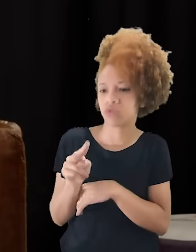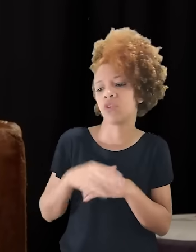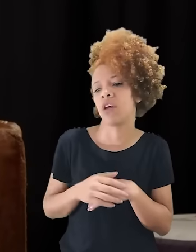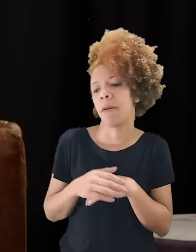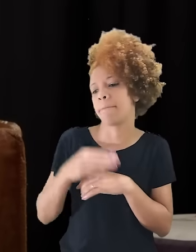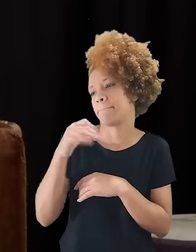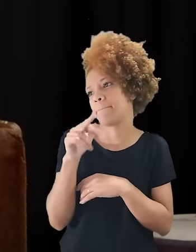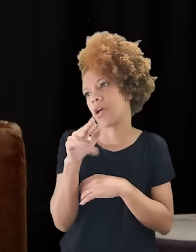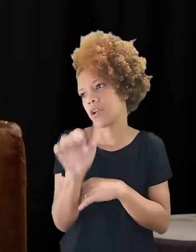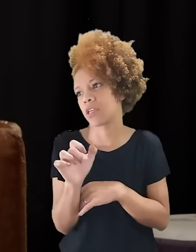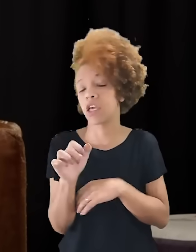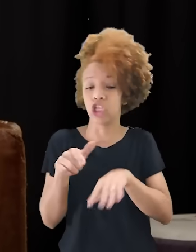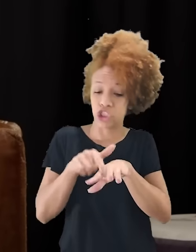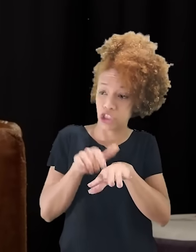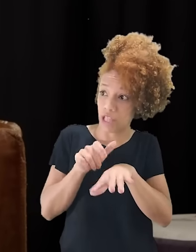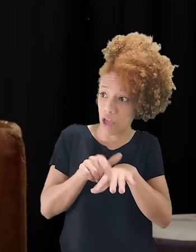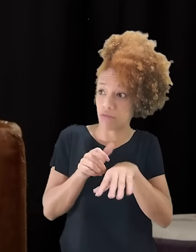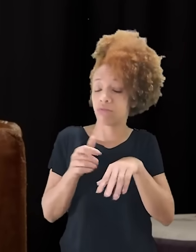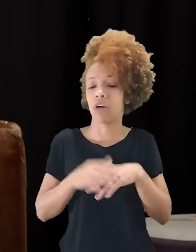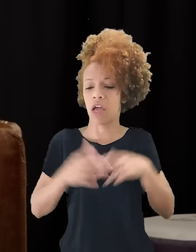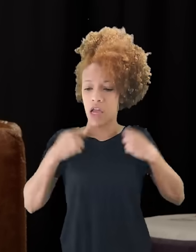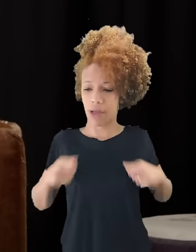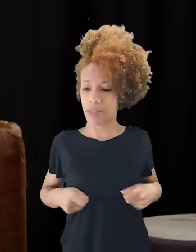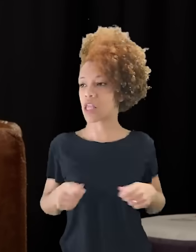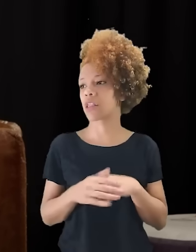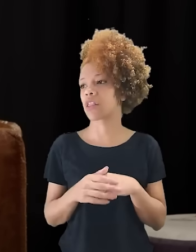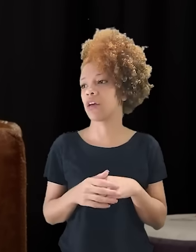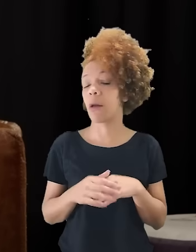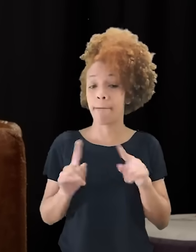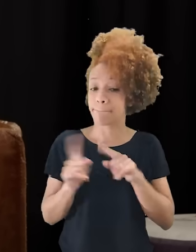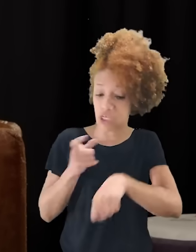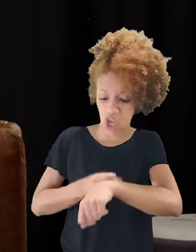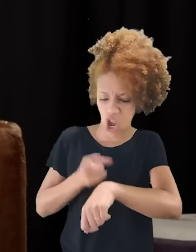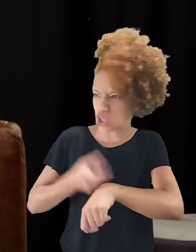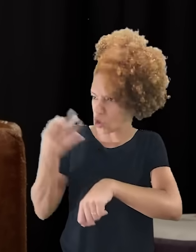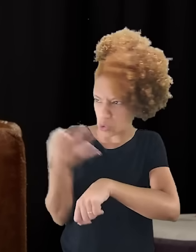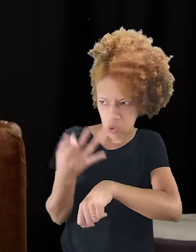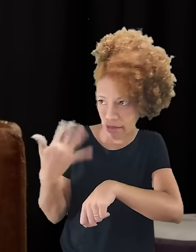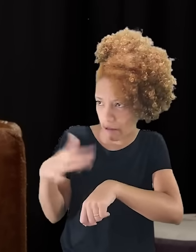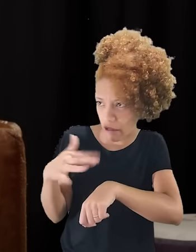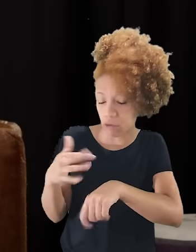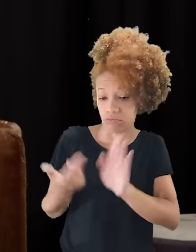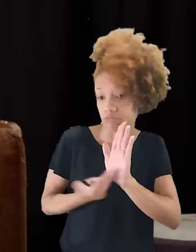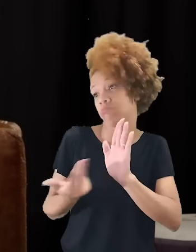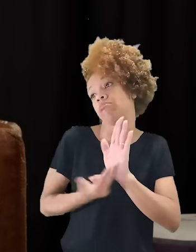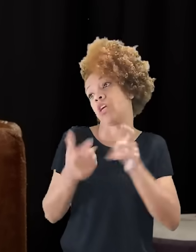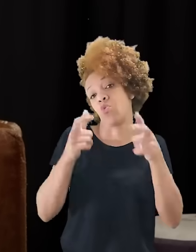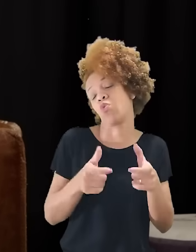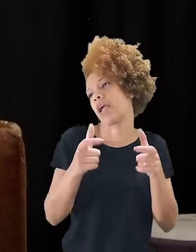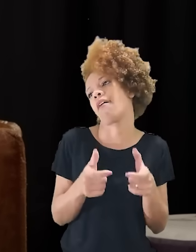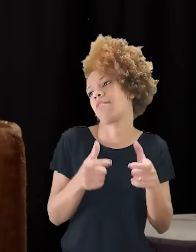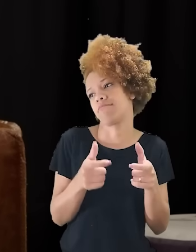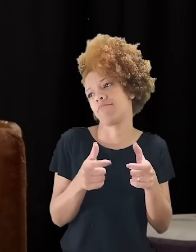de chinelo camiseta e uma calça mas ele sempre tá com relógio bacana sempre com relógio que mostra o status que que ele tá que ele não é